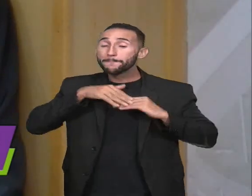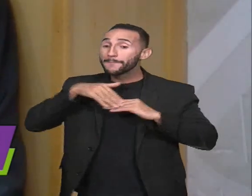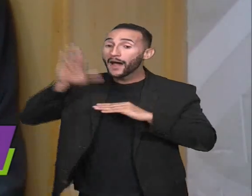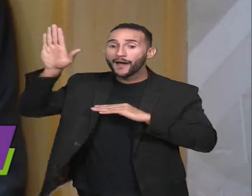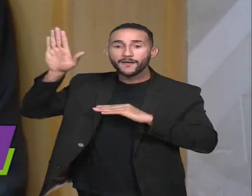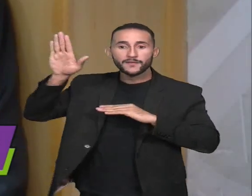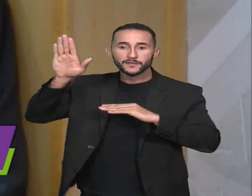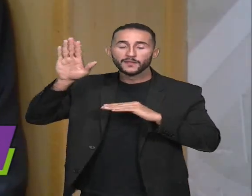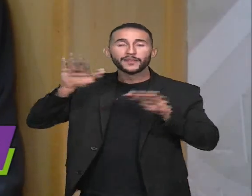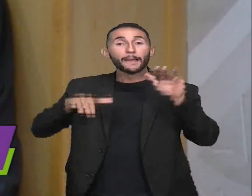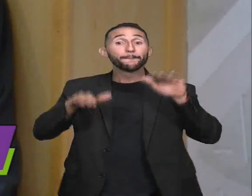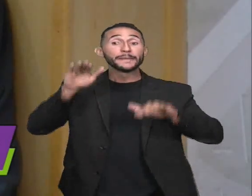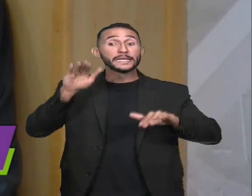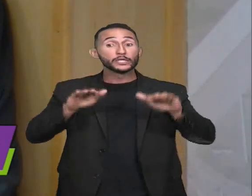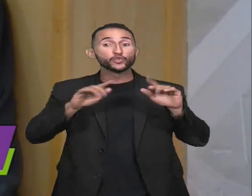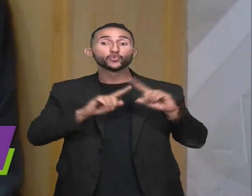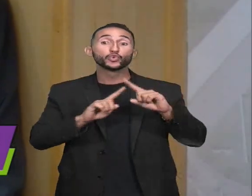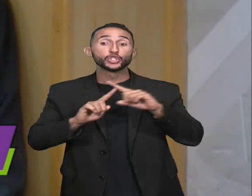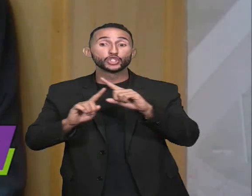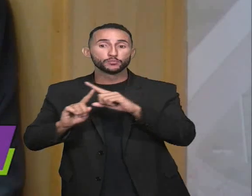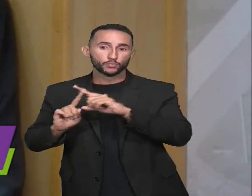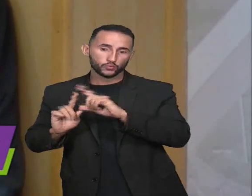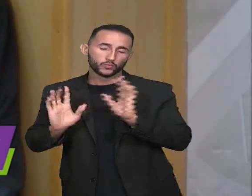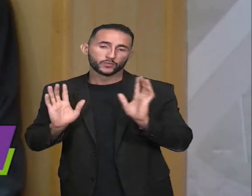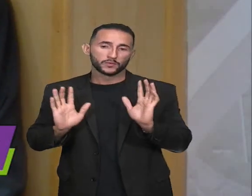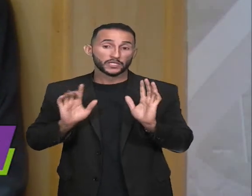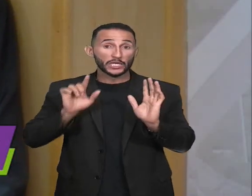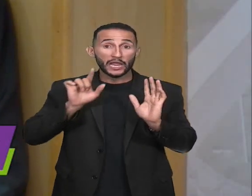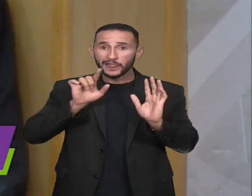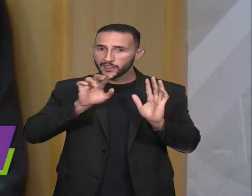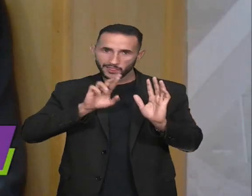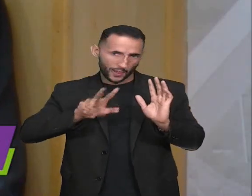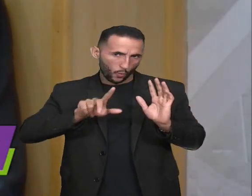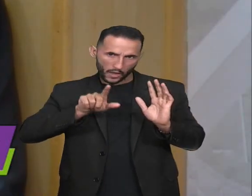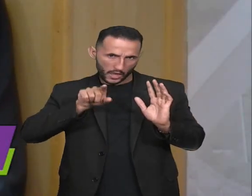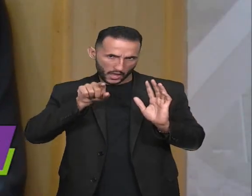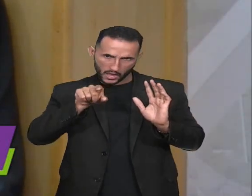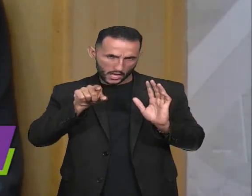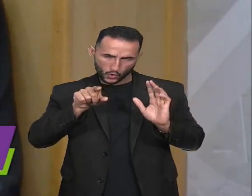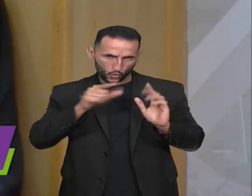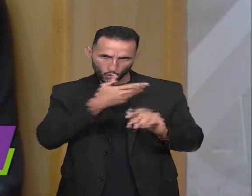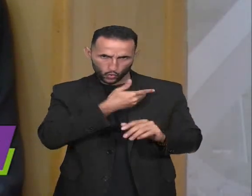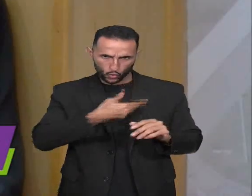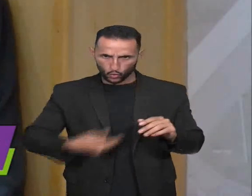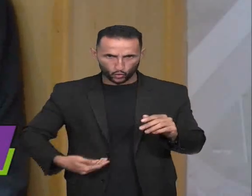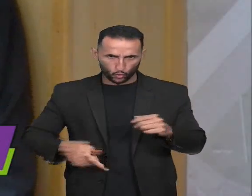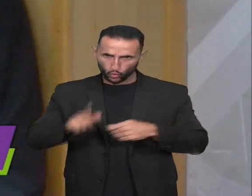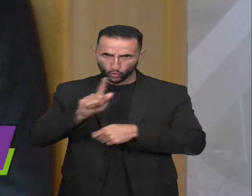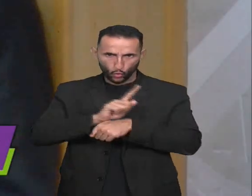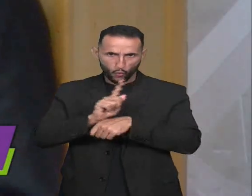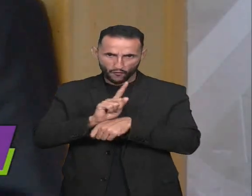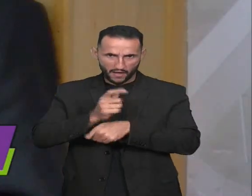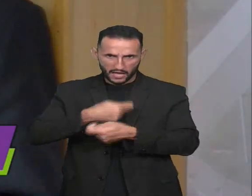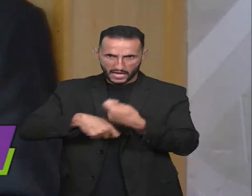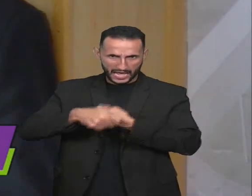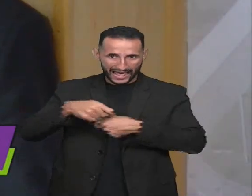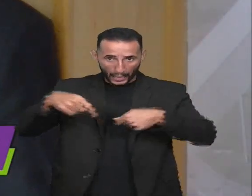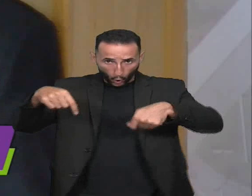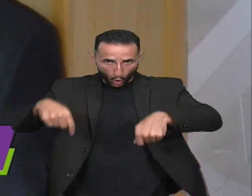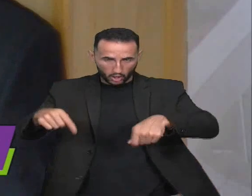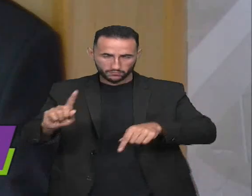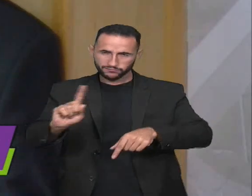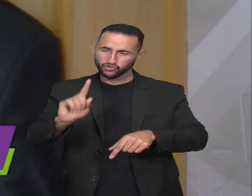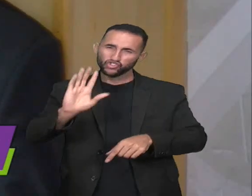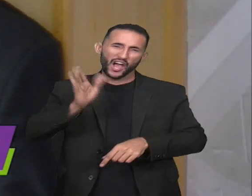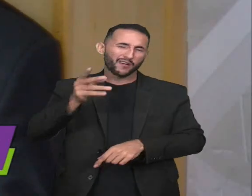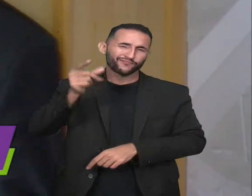da especialidade né Isso aí não é do governo atual isso aí já vem de governos anteriores